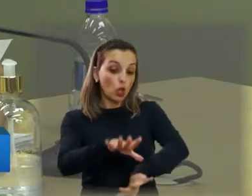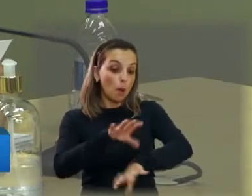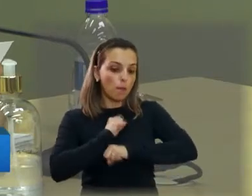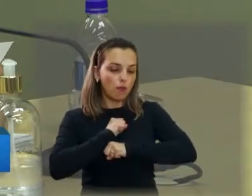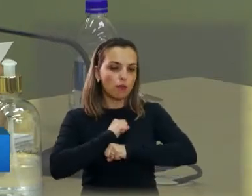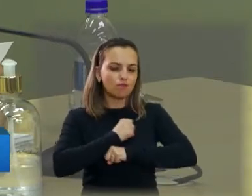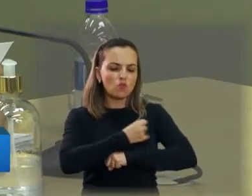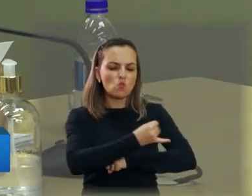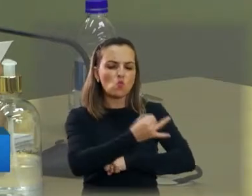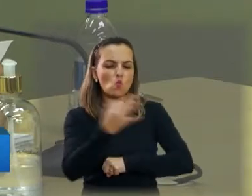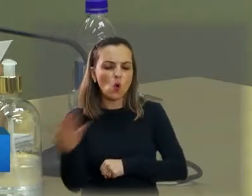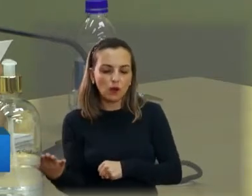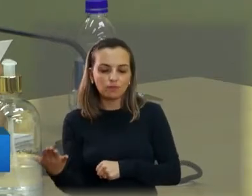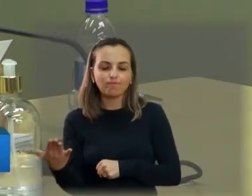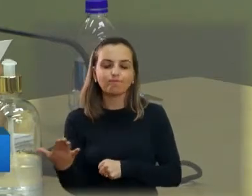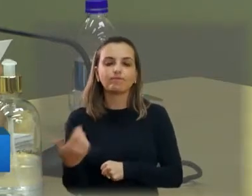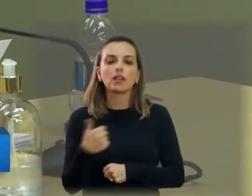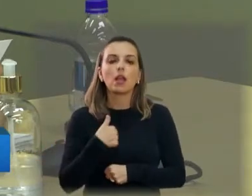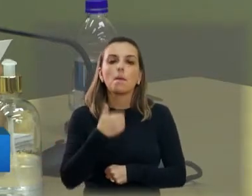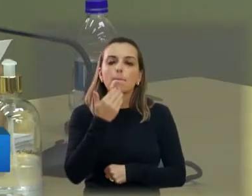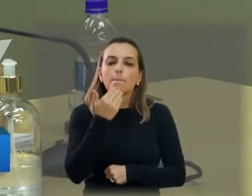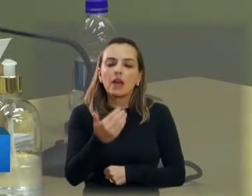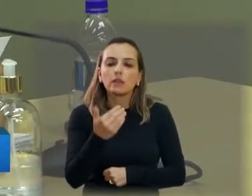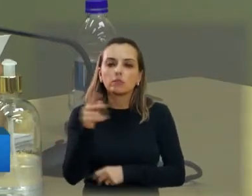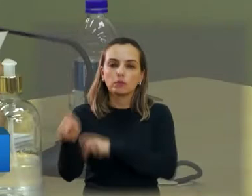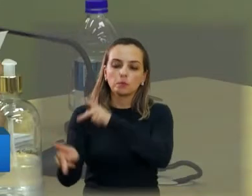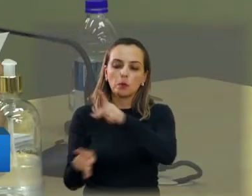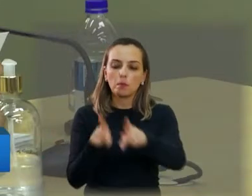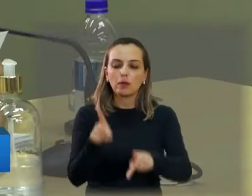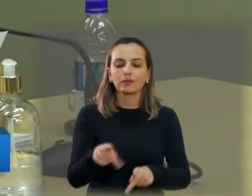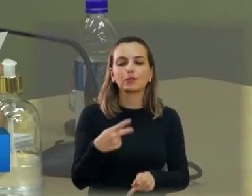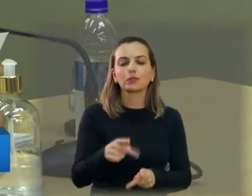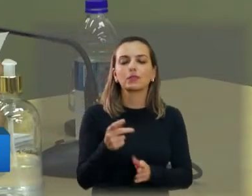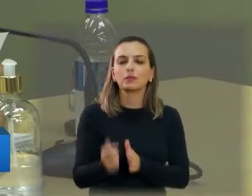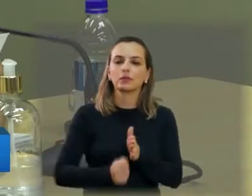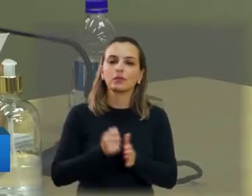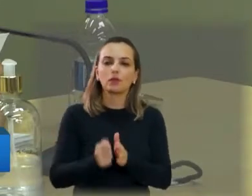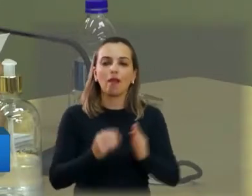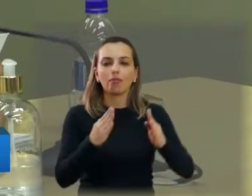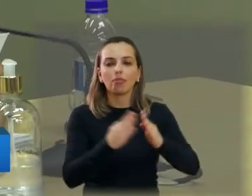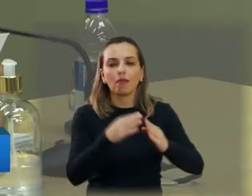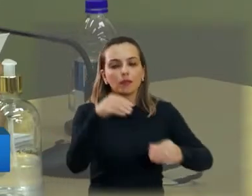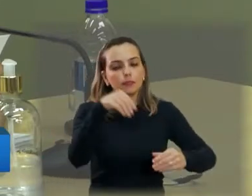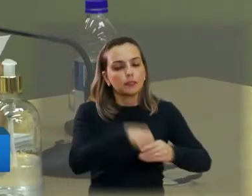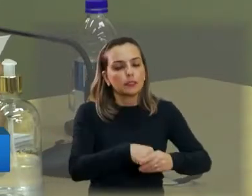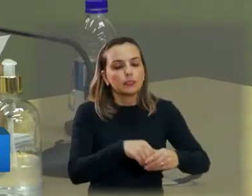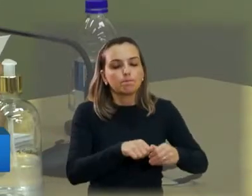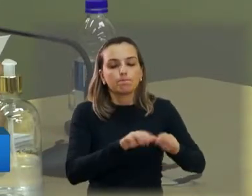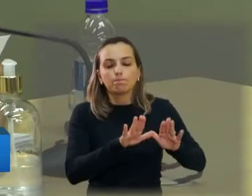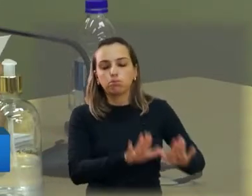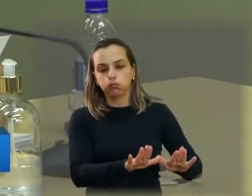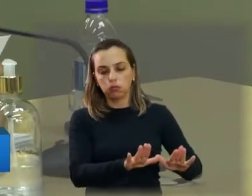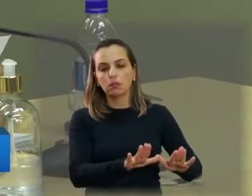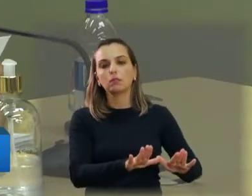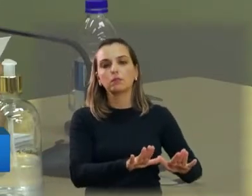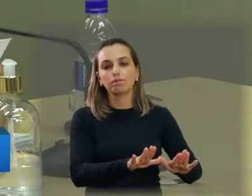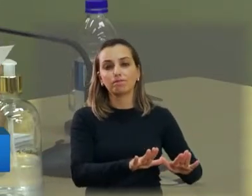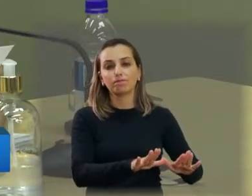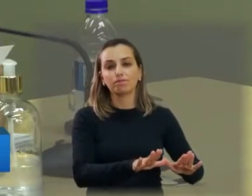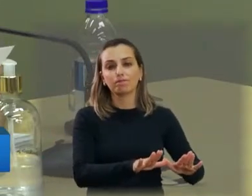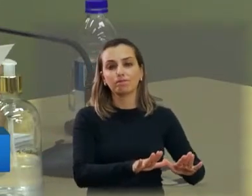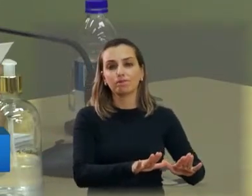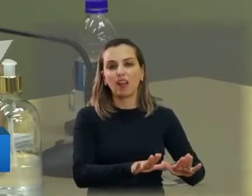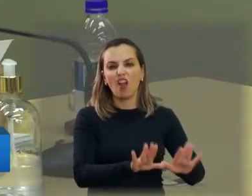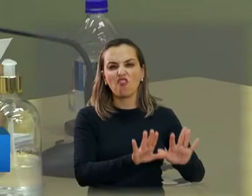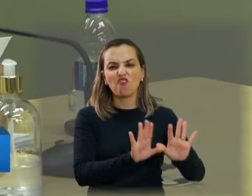centenas, eu peço à população de Araraquara que fiquem em casa, que não se